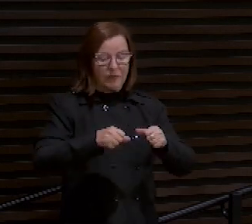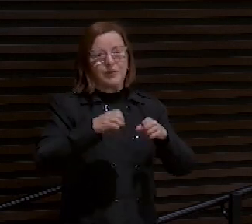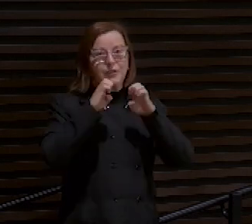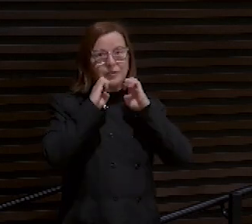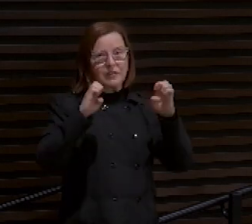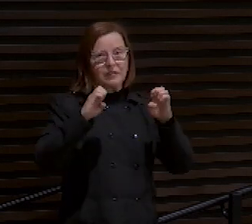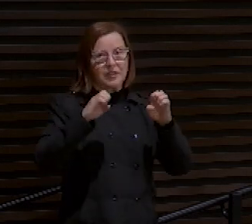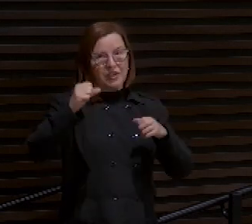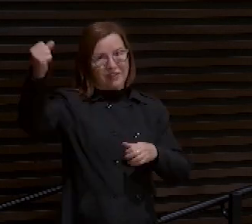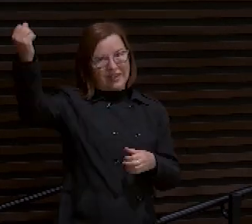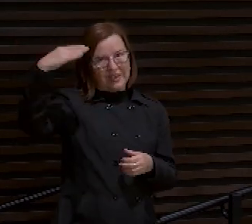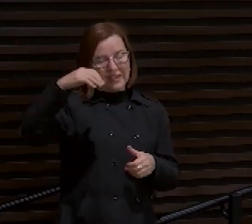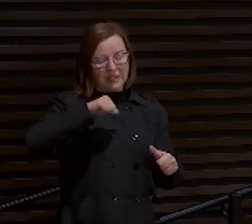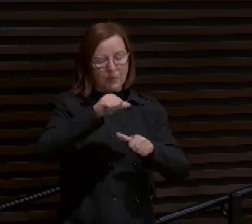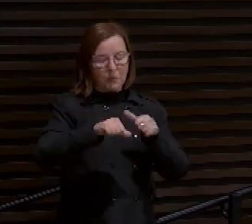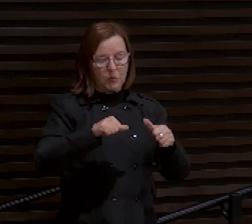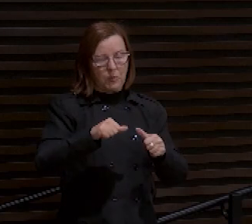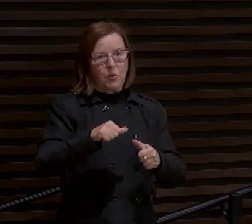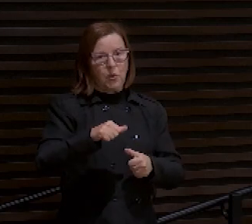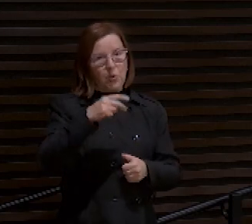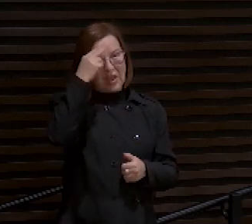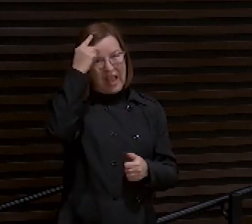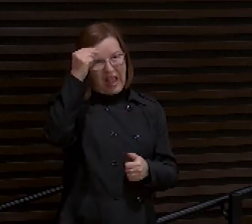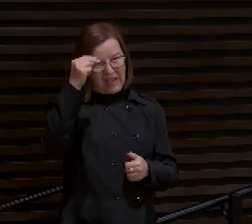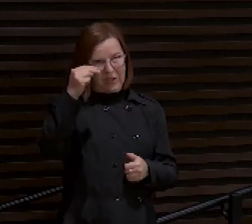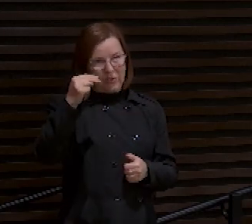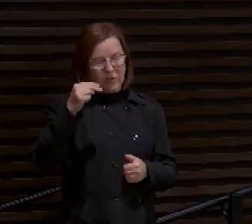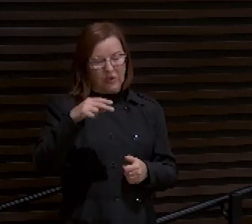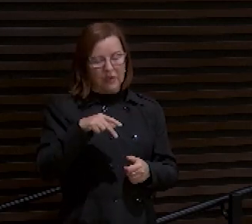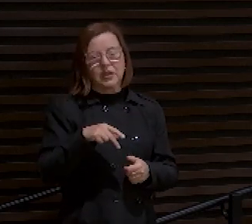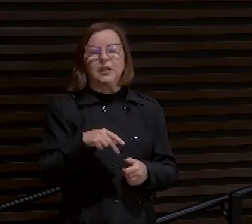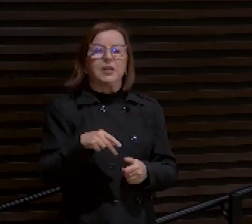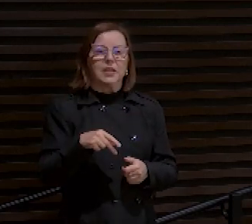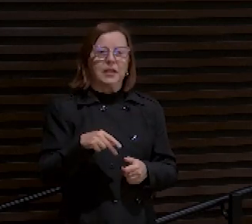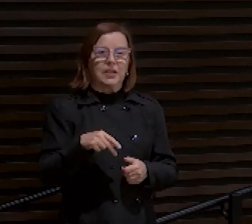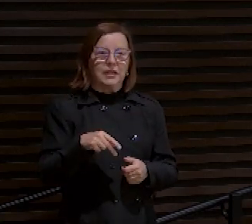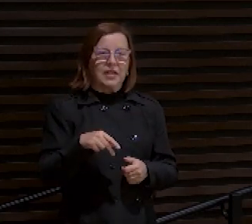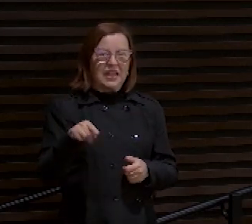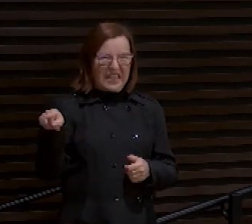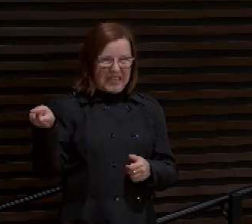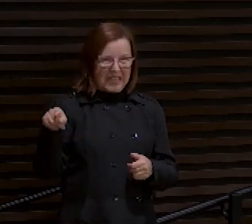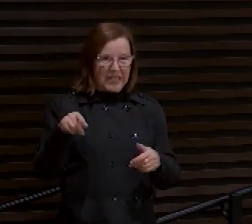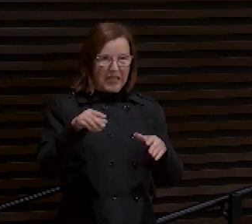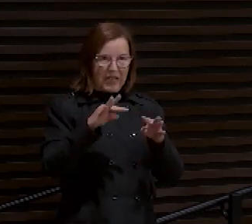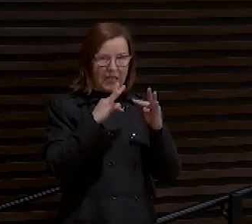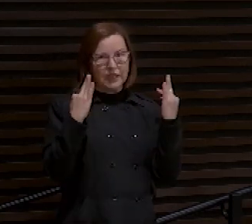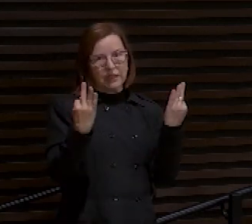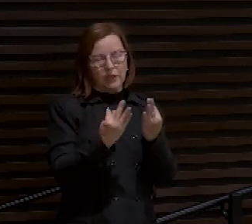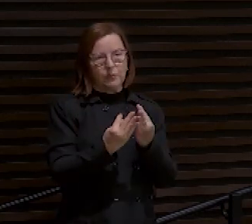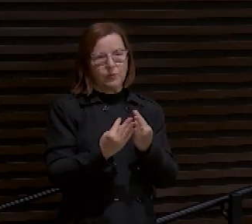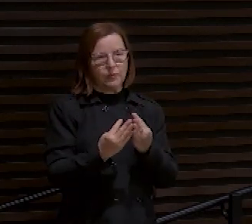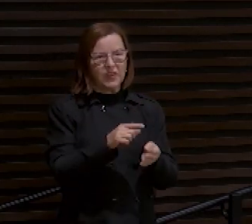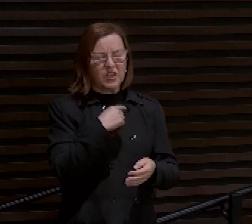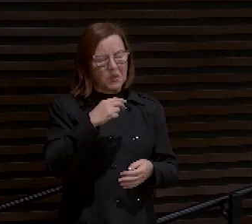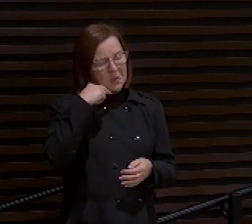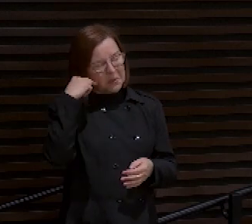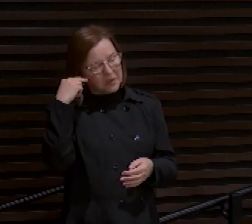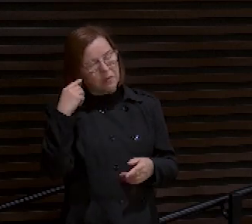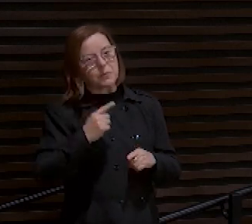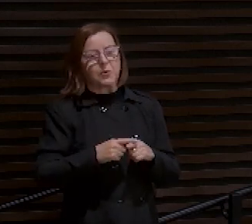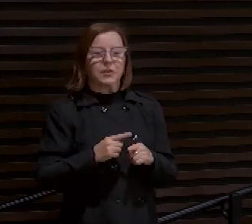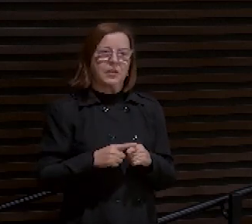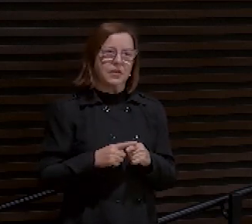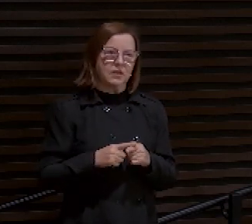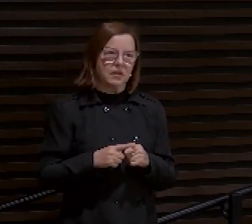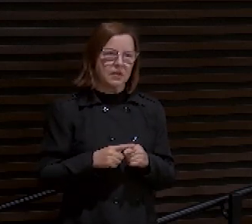tribo. E nós ficamos constrangidos, porque, afinal de contas, se isso nos acontecesse,